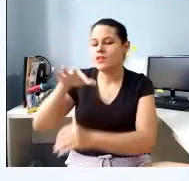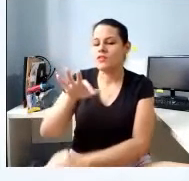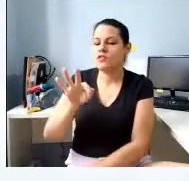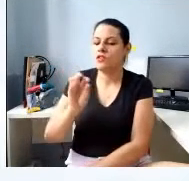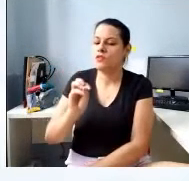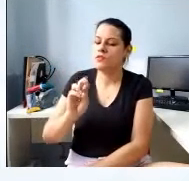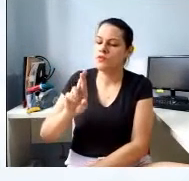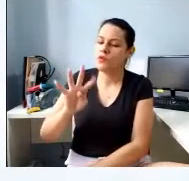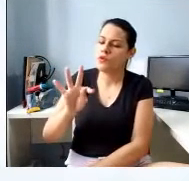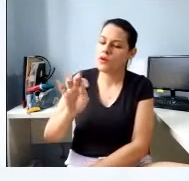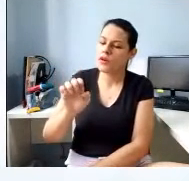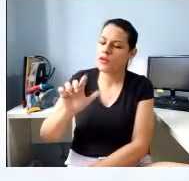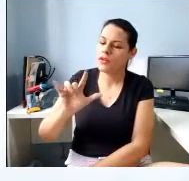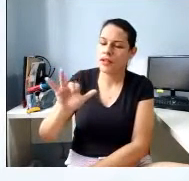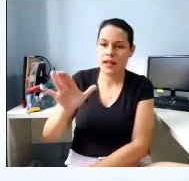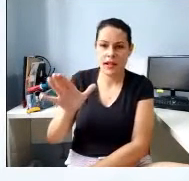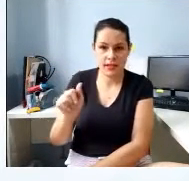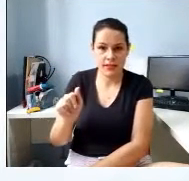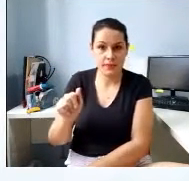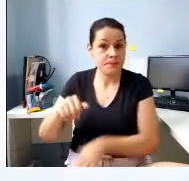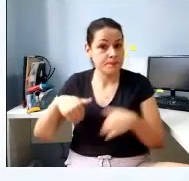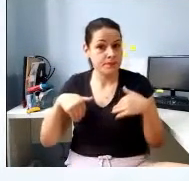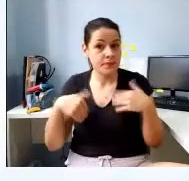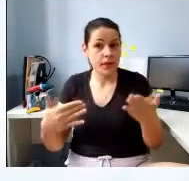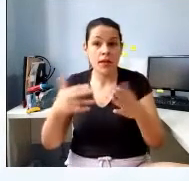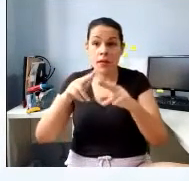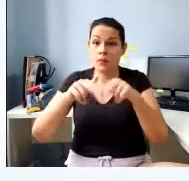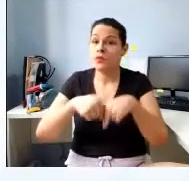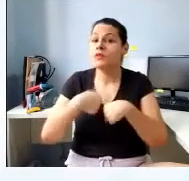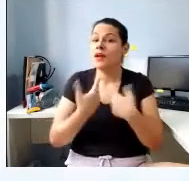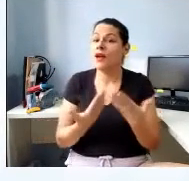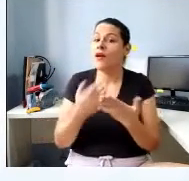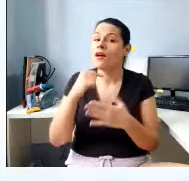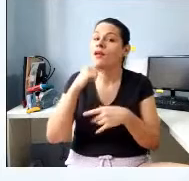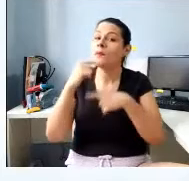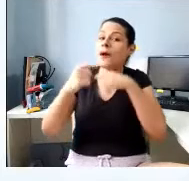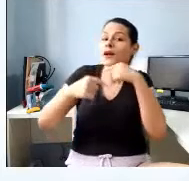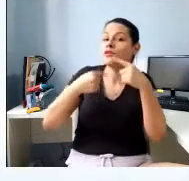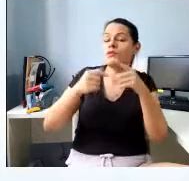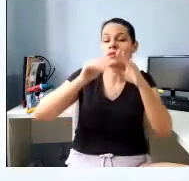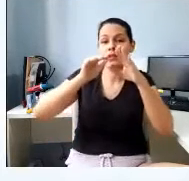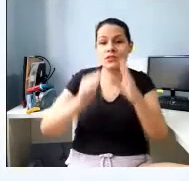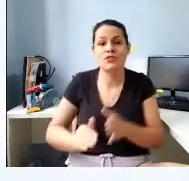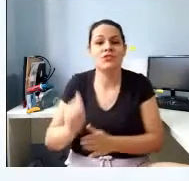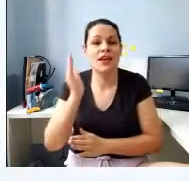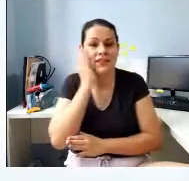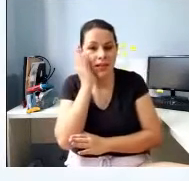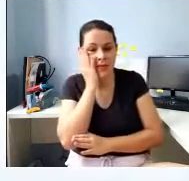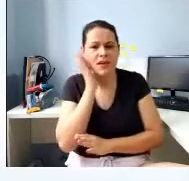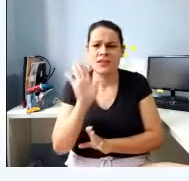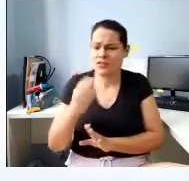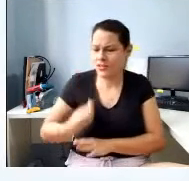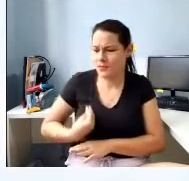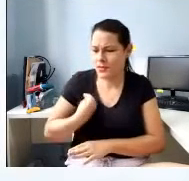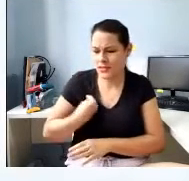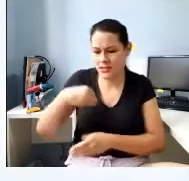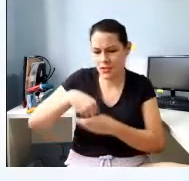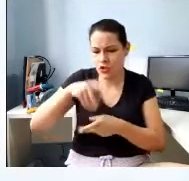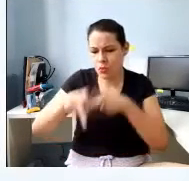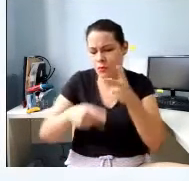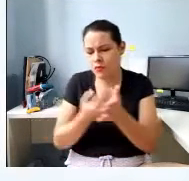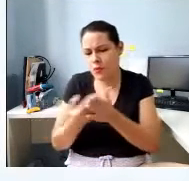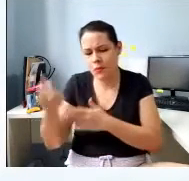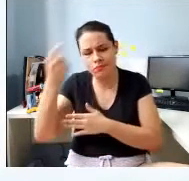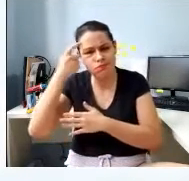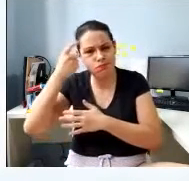se instalar a dúvida razoável, que já se instalou na cabeça do povo, vai se